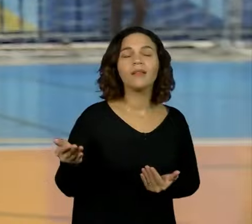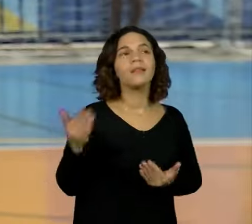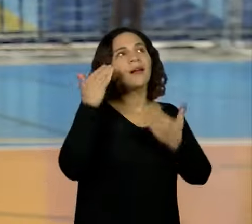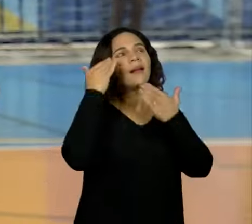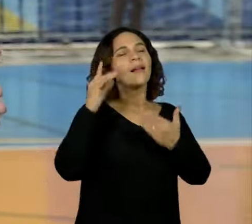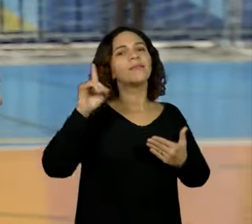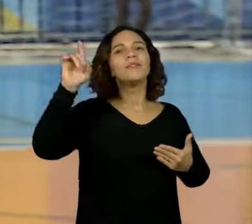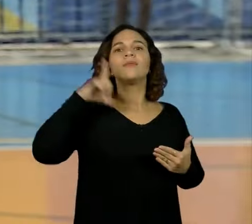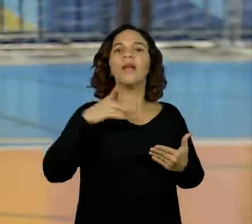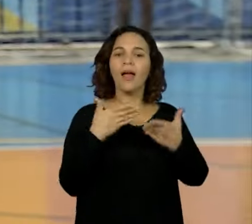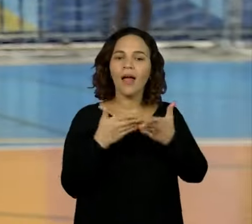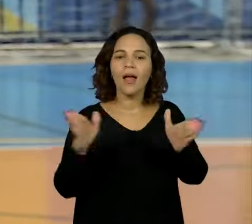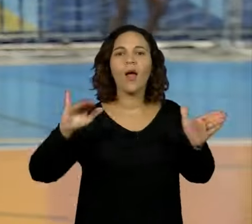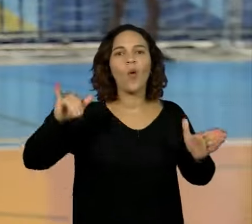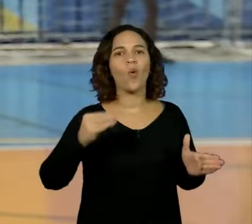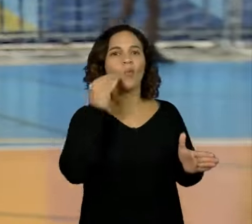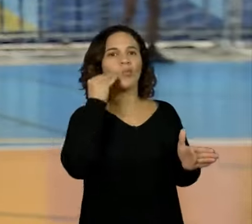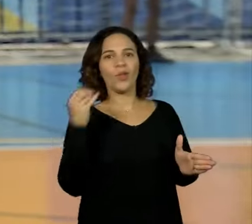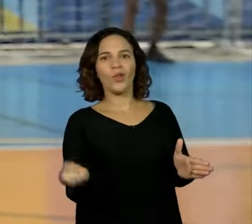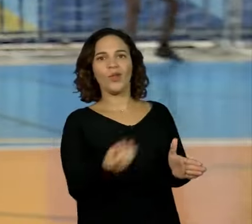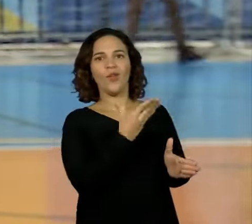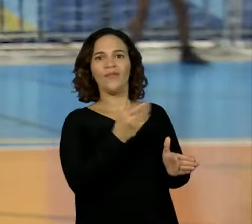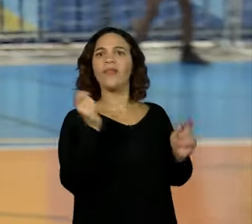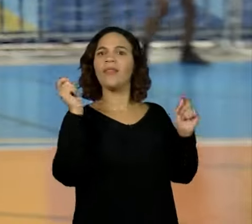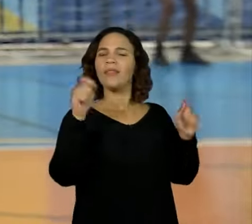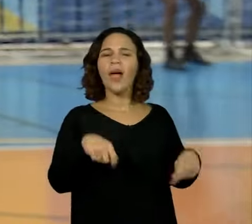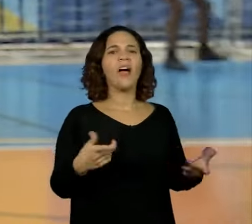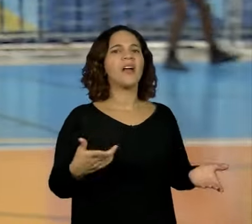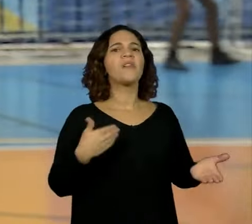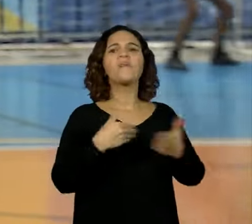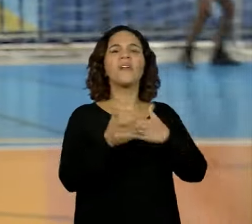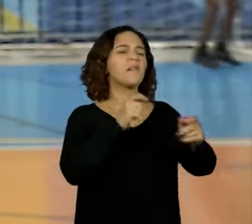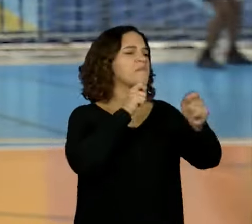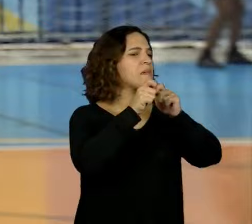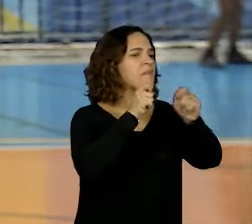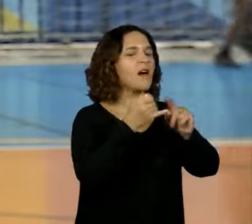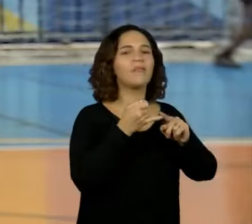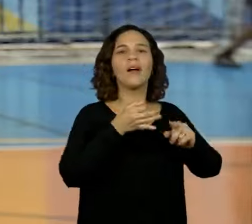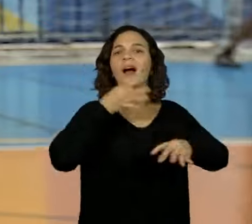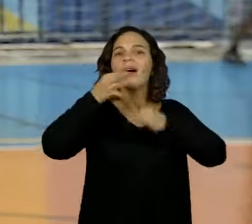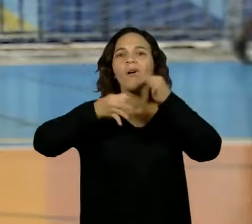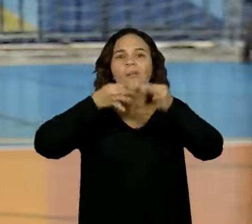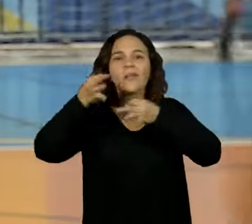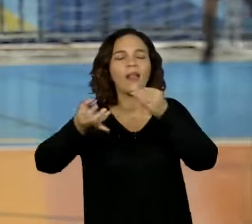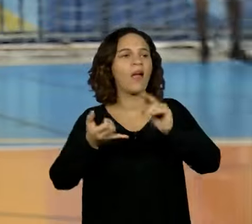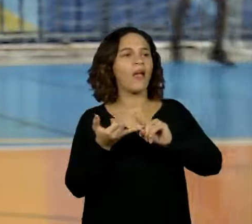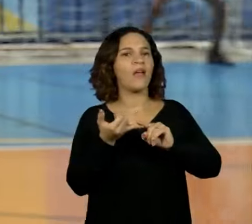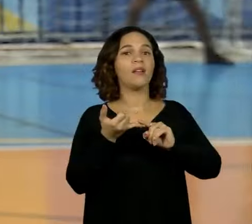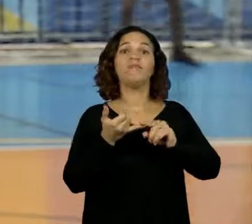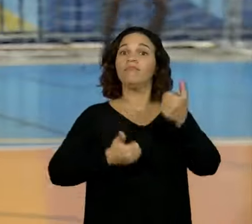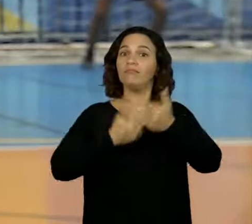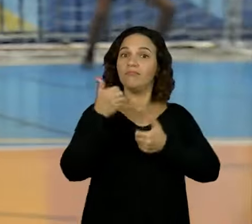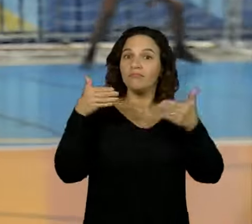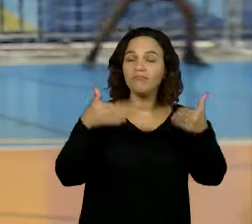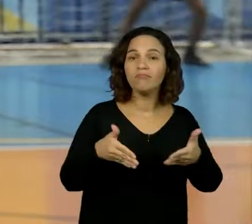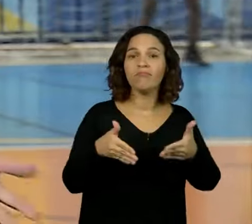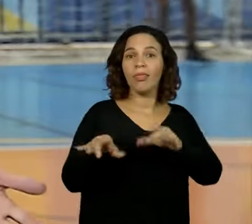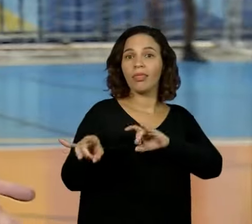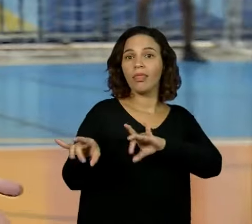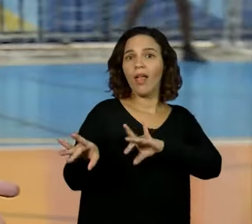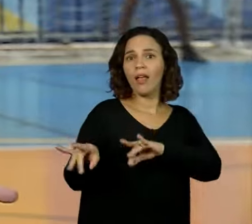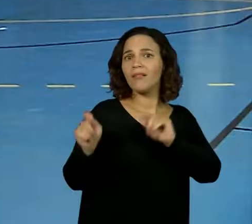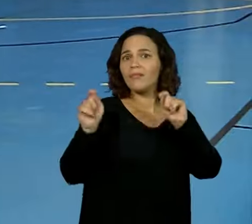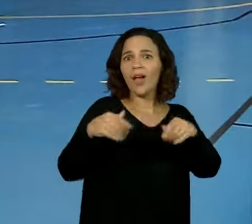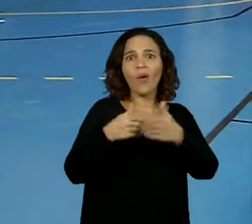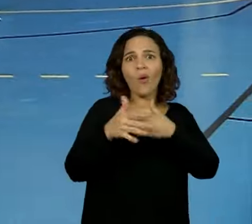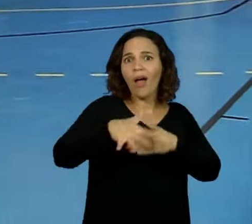tiveram um caminho aberto e hoje elas podem sonhar em ser repórter, comentarista, jogadora, técnica, elas podem ser tudo